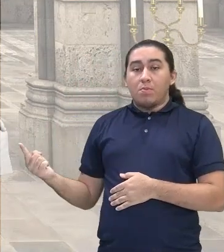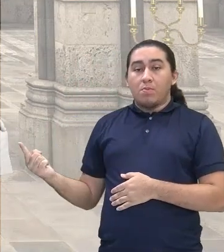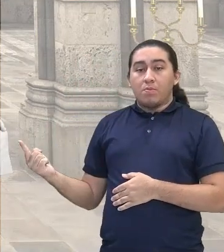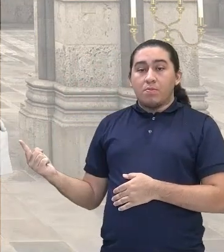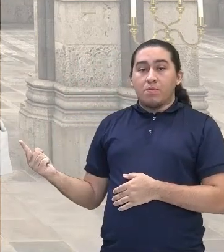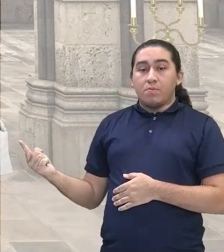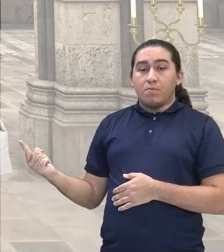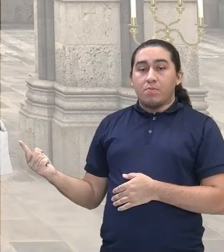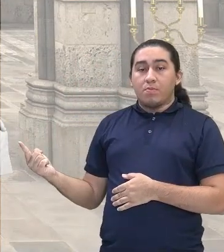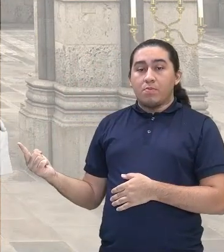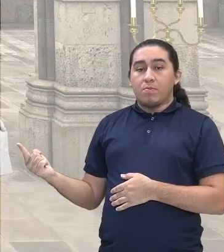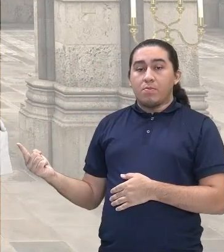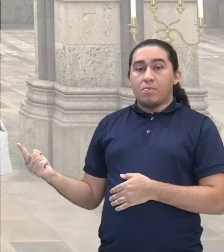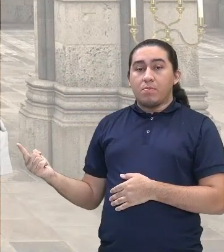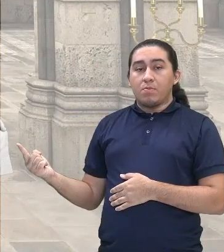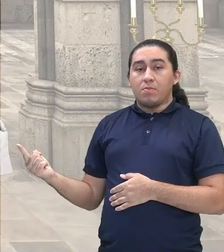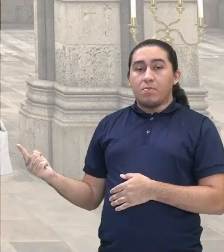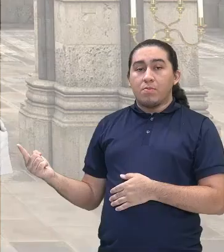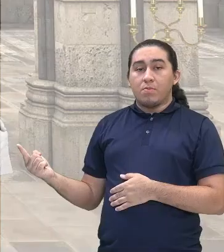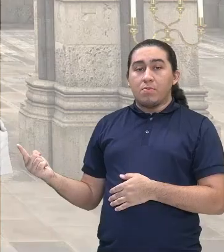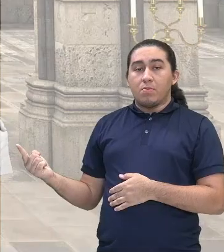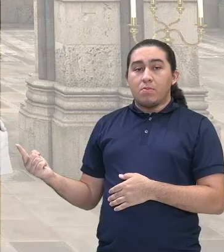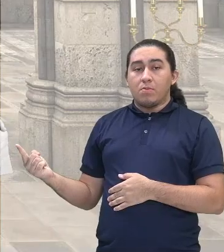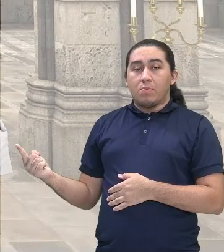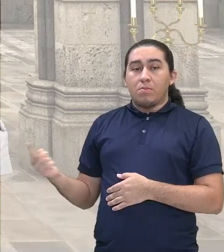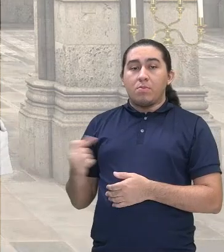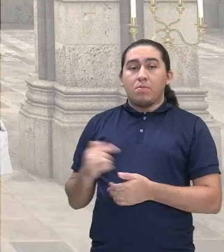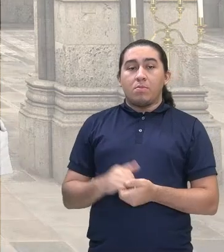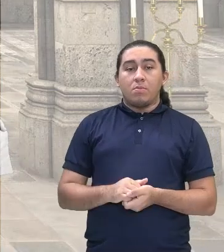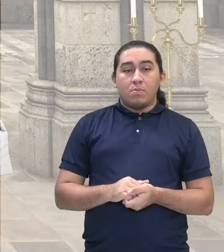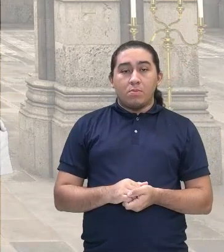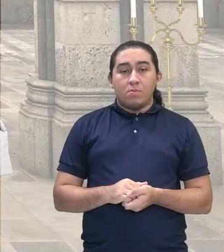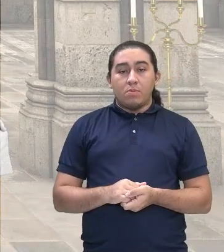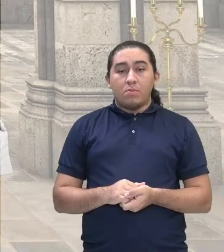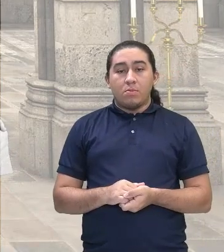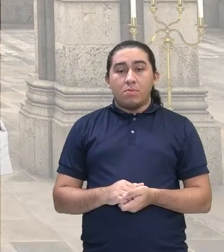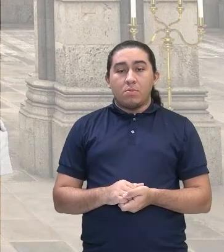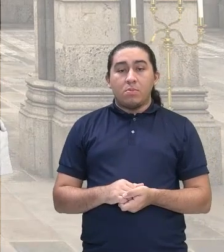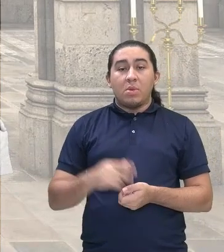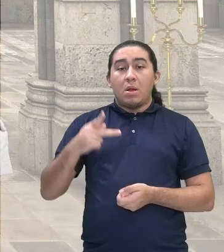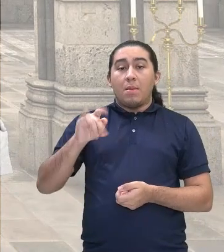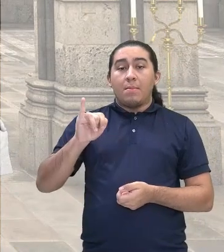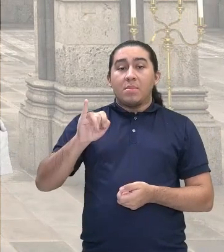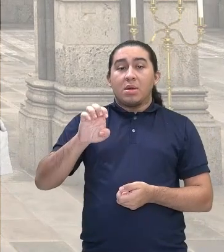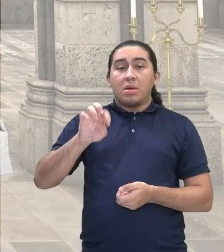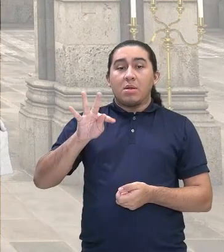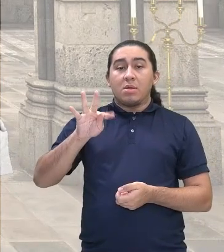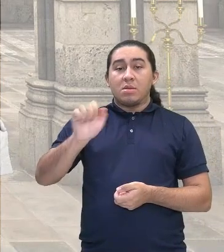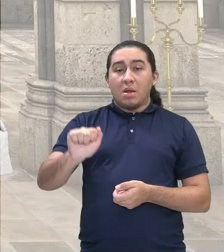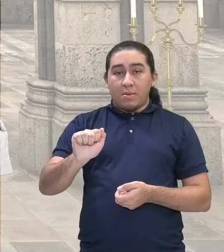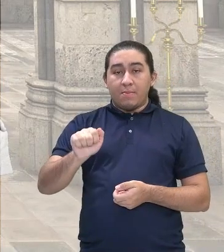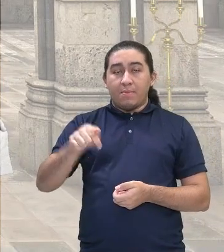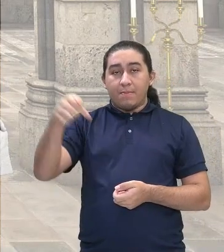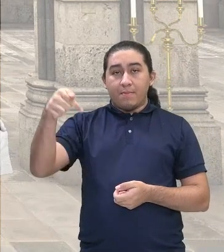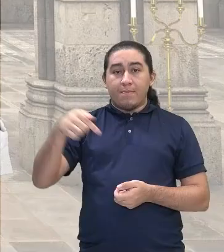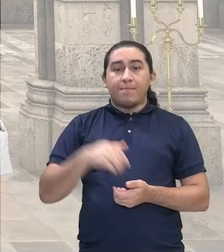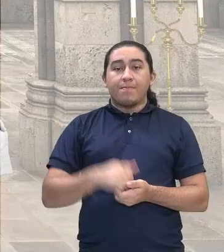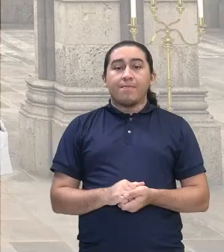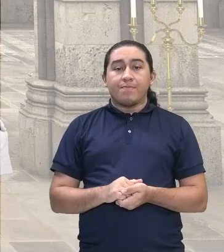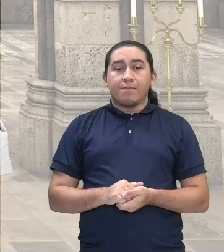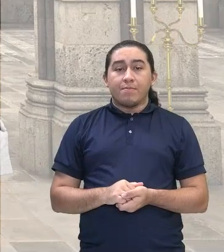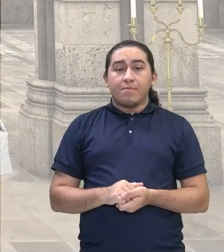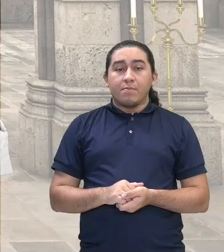do Renascimento. Como vocês podem ver aqui, nós temos a Pietà, que ela foi esculpida por